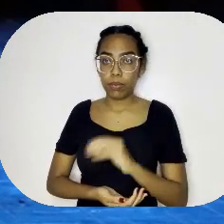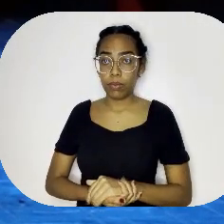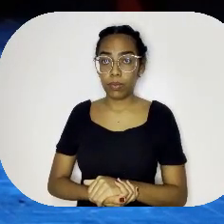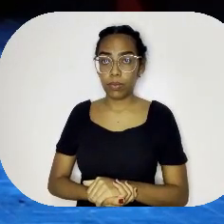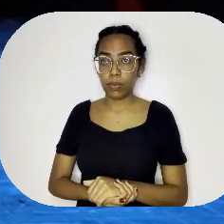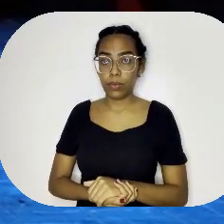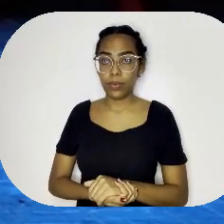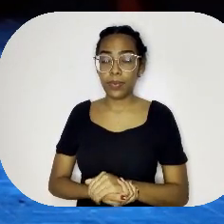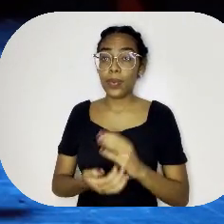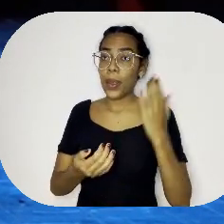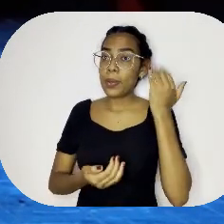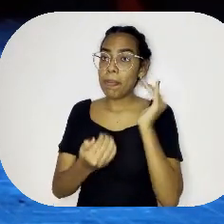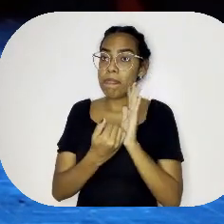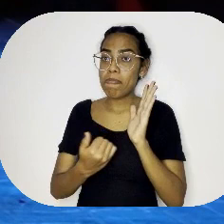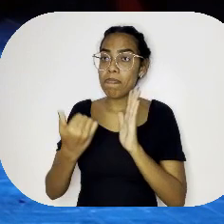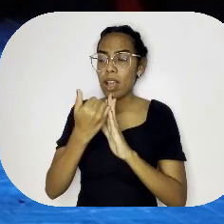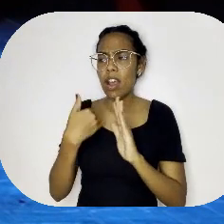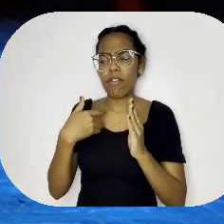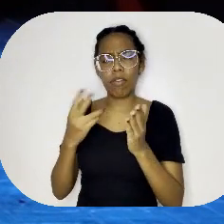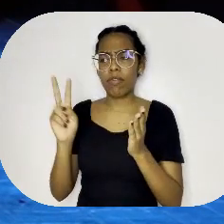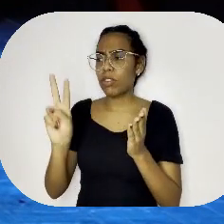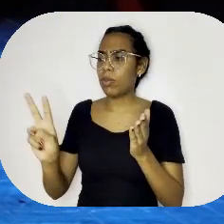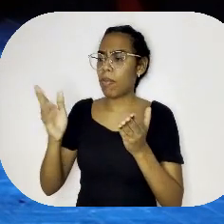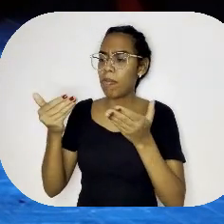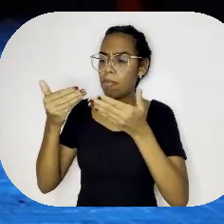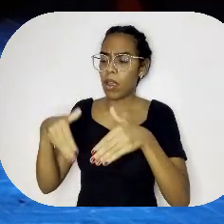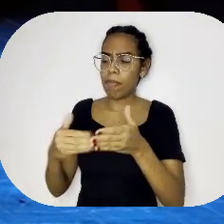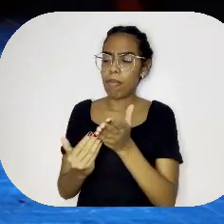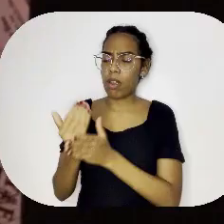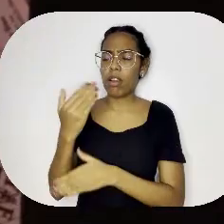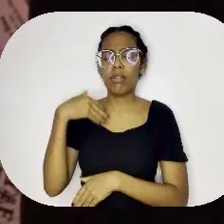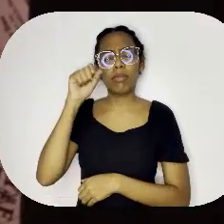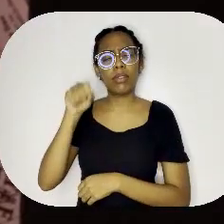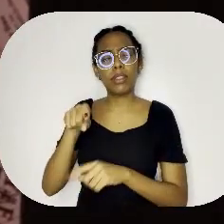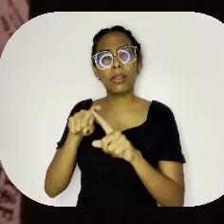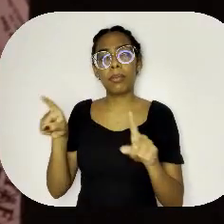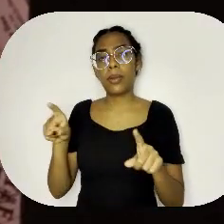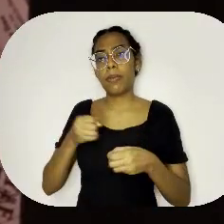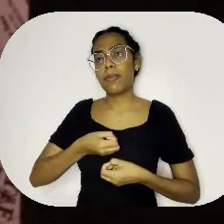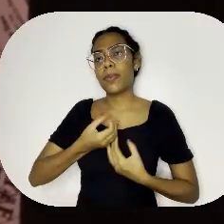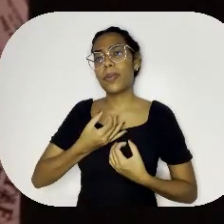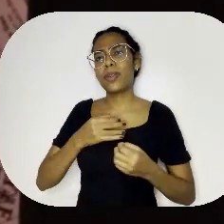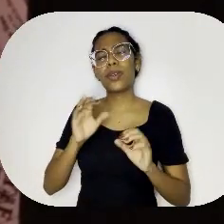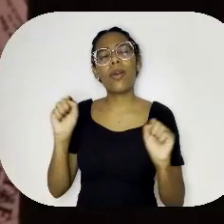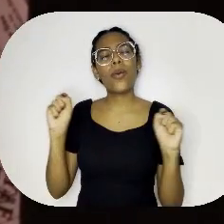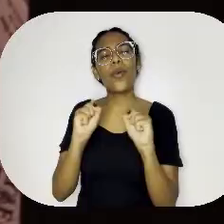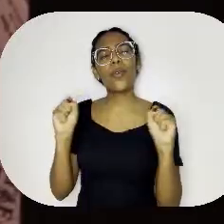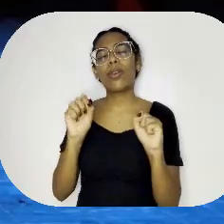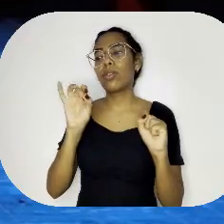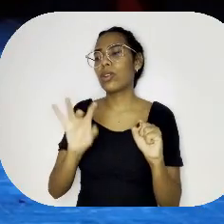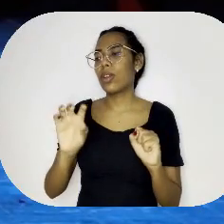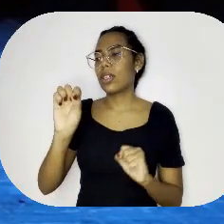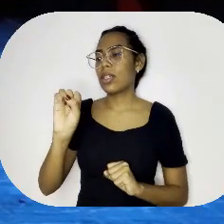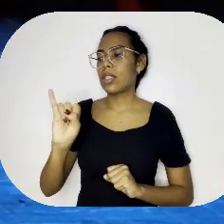Olha, eu sei muito mais, tá? E vou passar no vestibular sim. O negócio mesmo é que poesia só dos simbolistas.